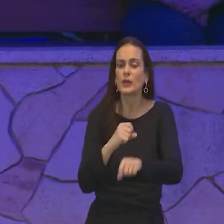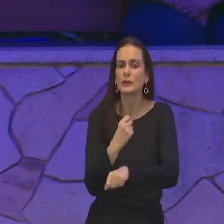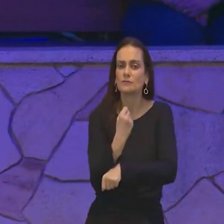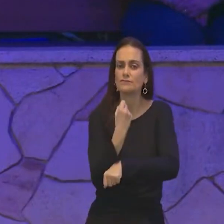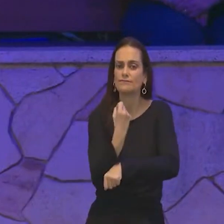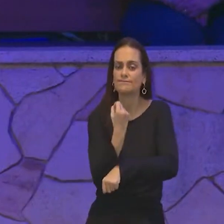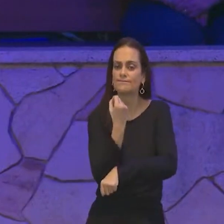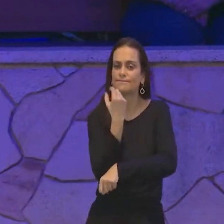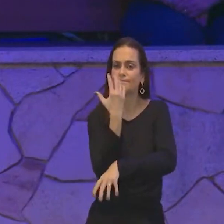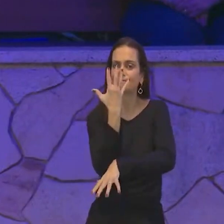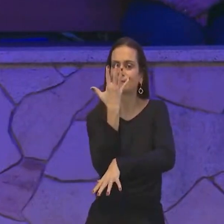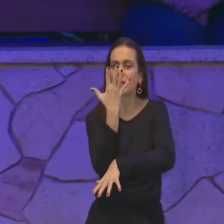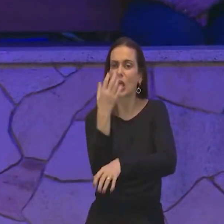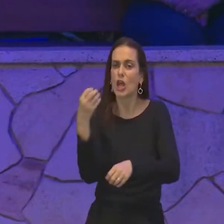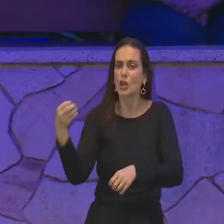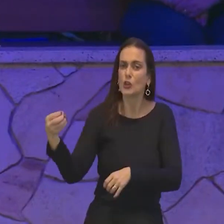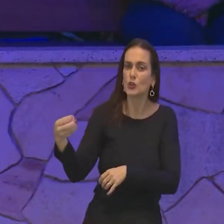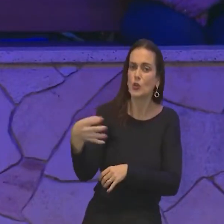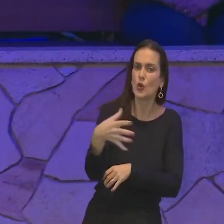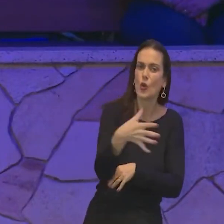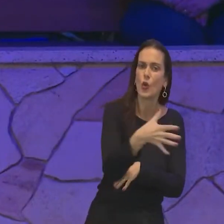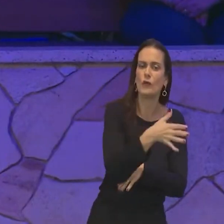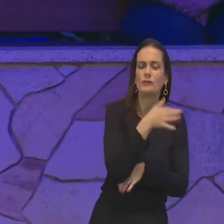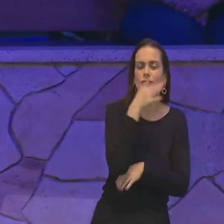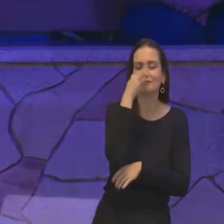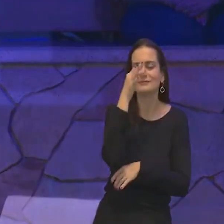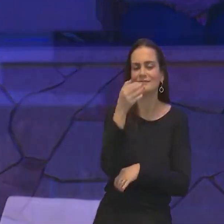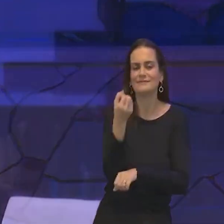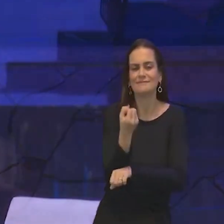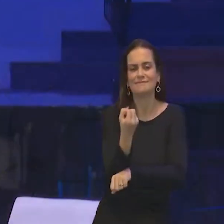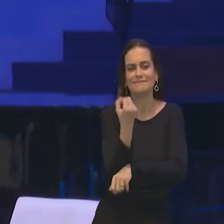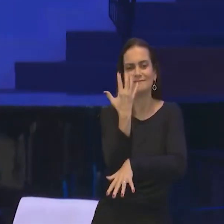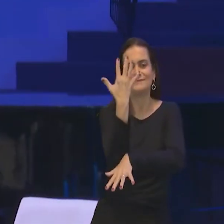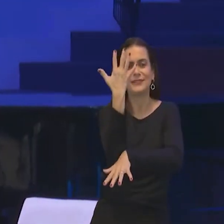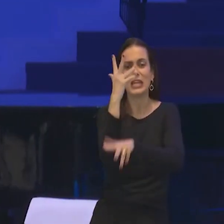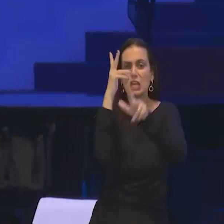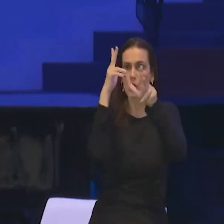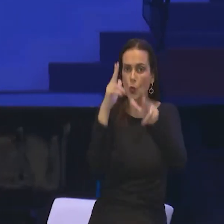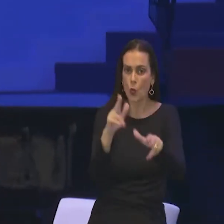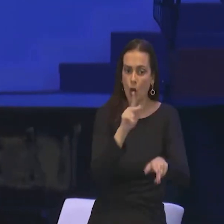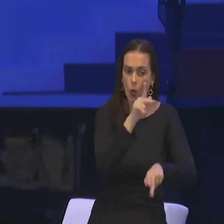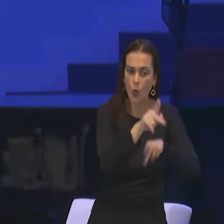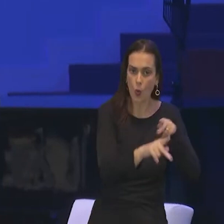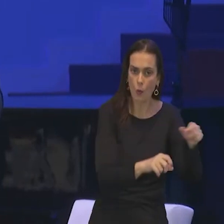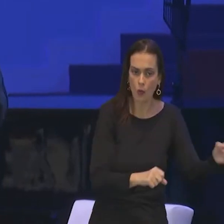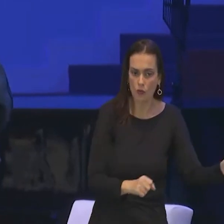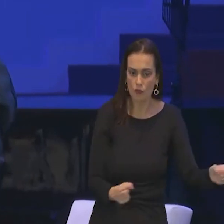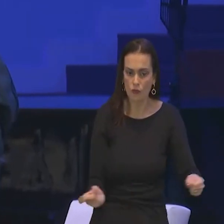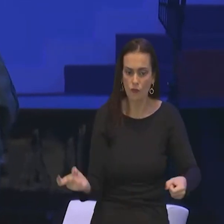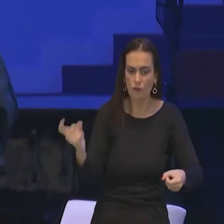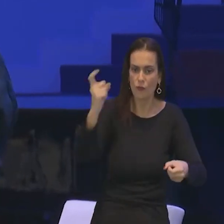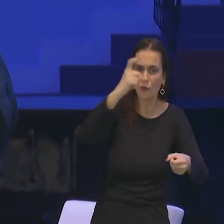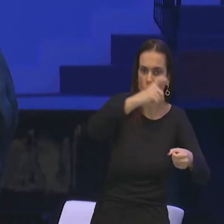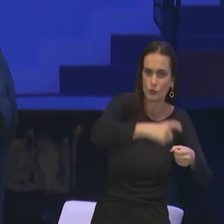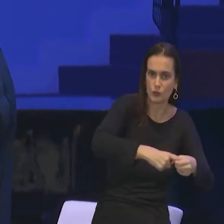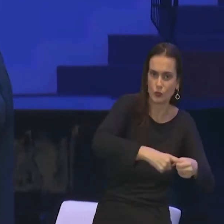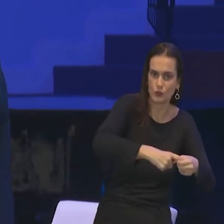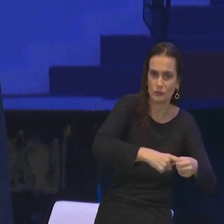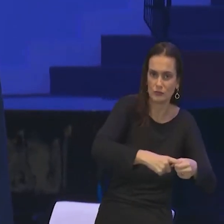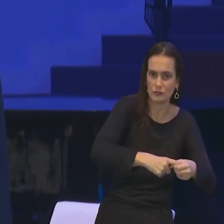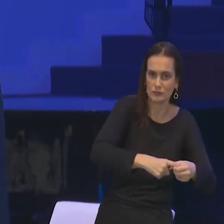novos, com que a sua vida floresça, assim como o seu povo foi trazido de volta, e hoje Israel é o Israel que